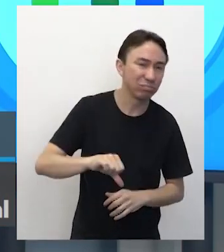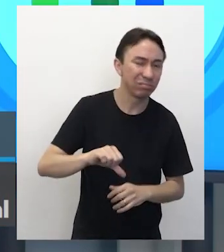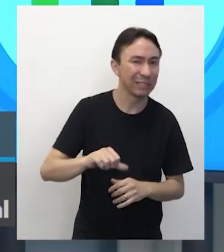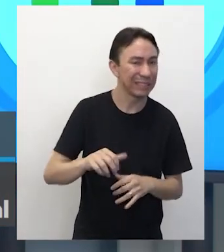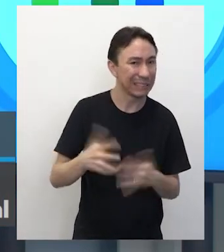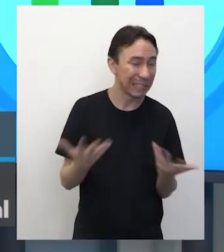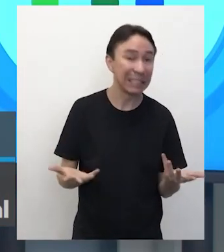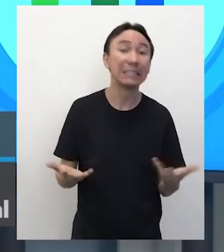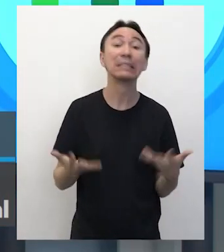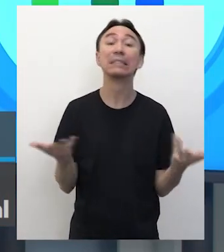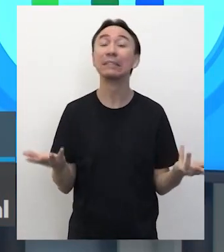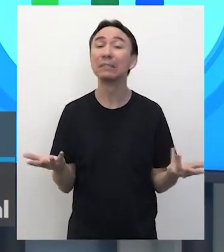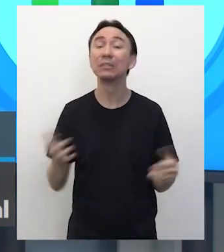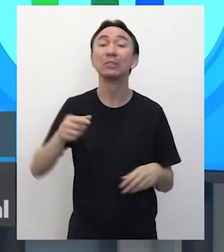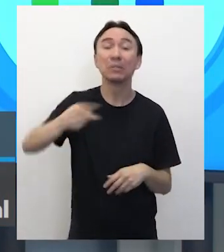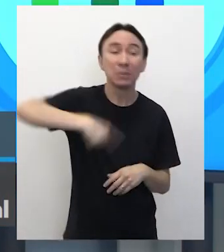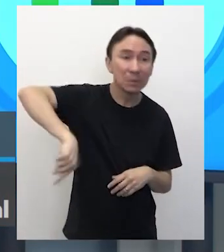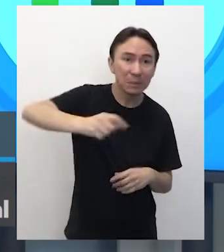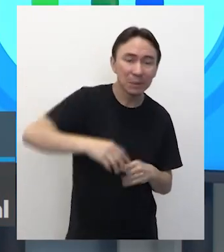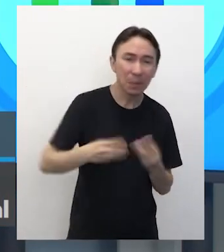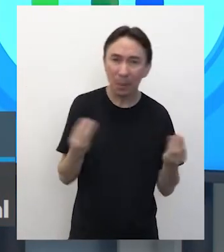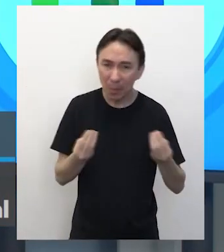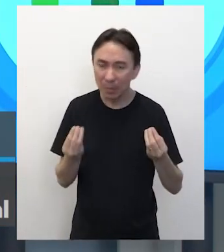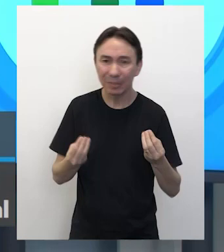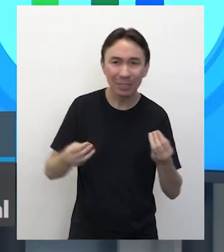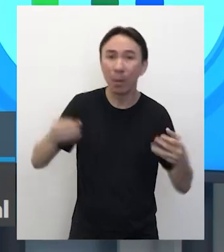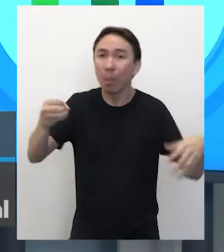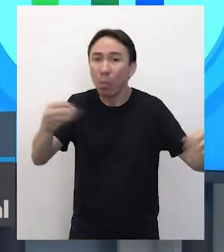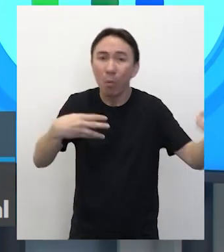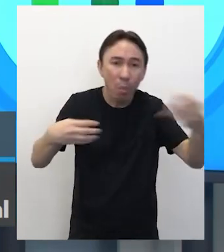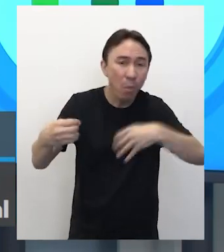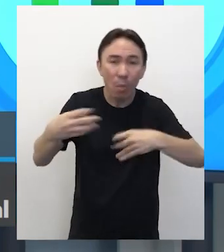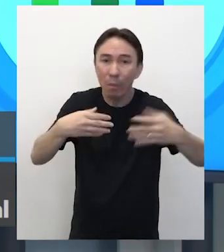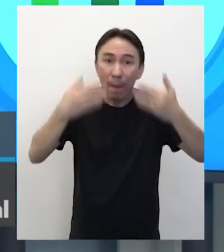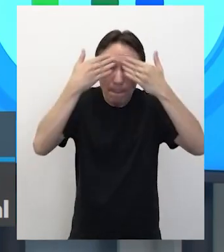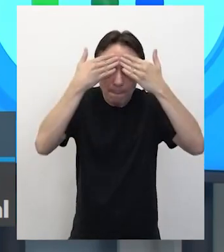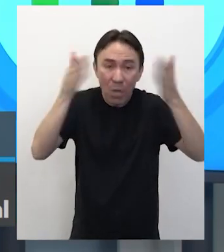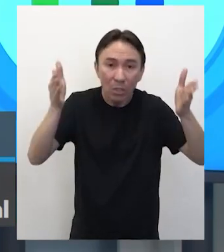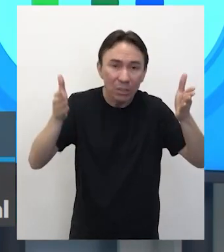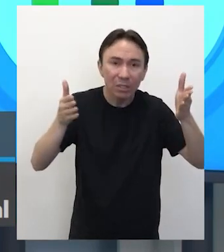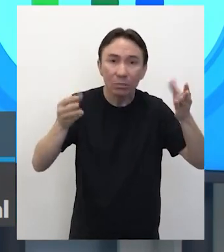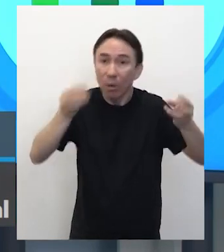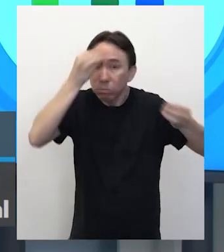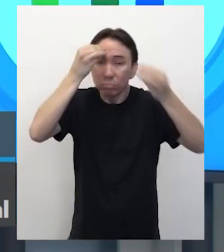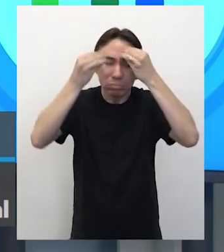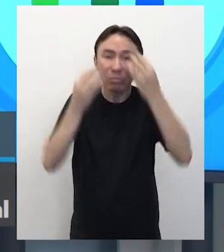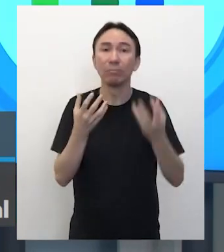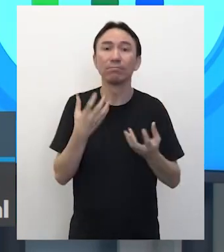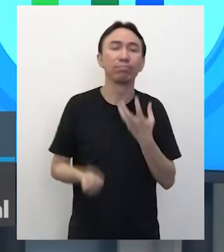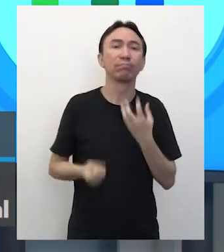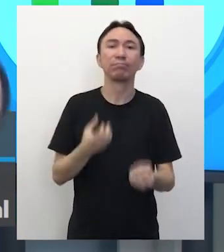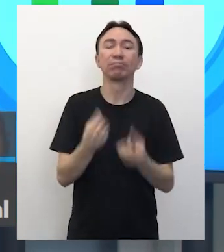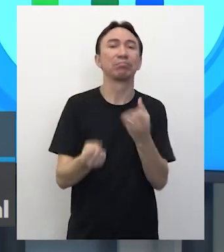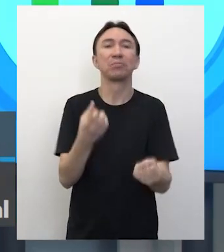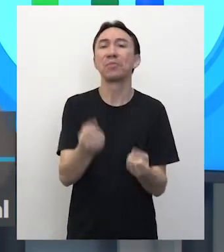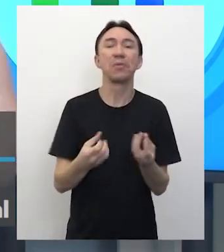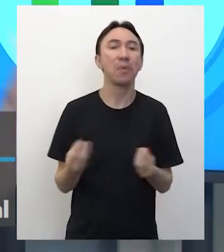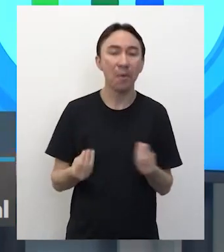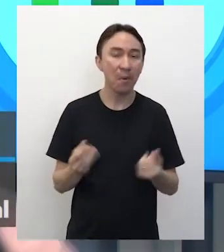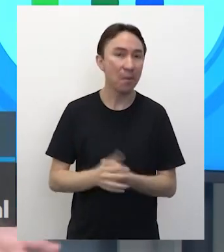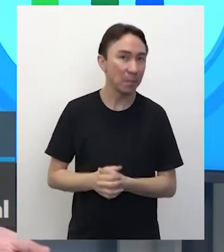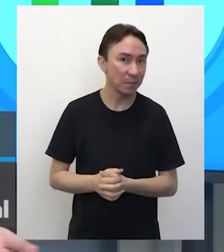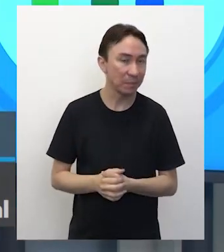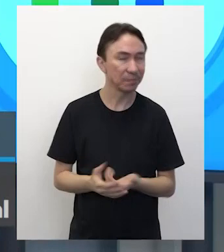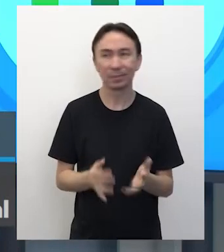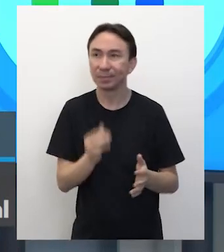gente vai assim, aceitando as mudanças que vão acontecendo, né? Então, quando a gente tem curiosidade para